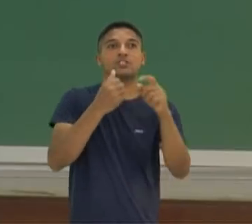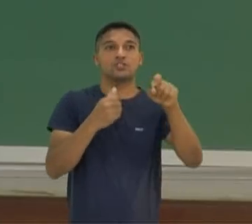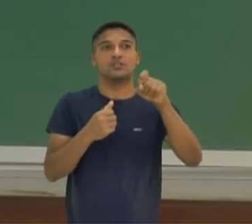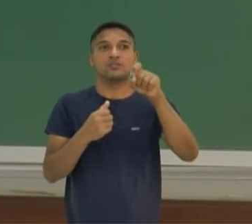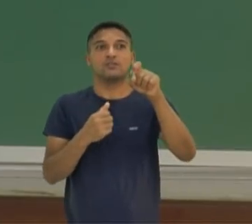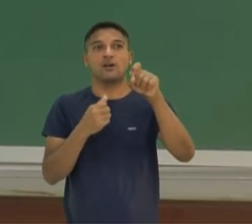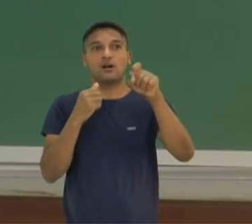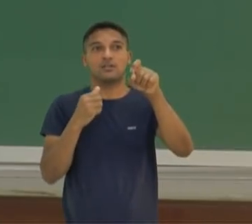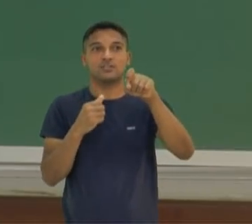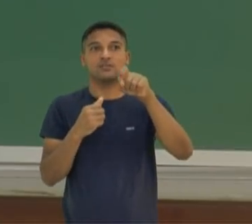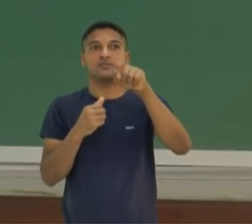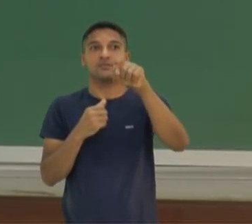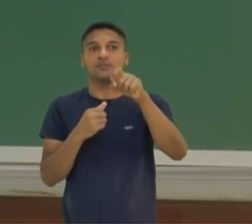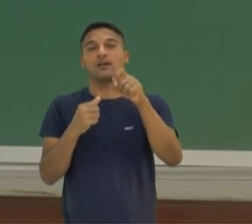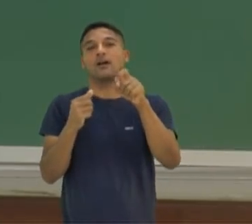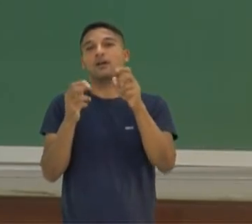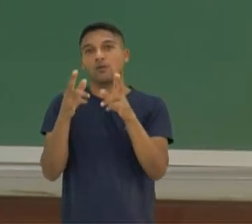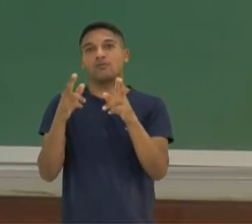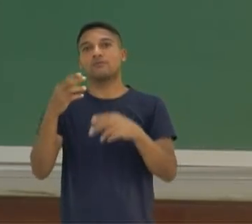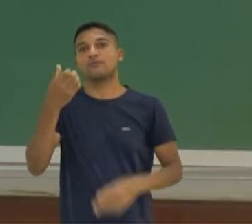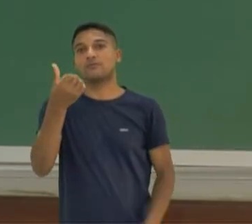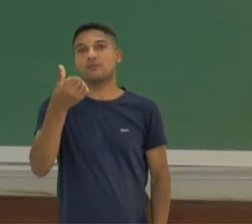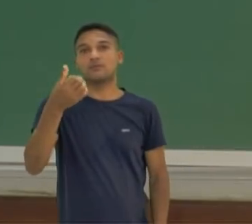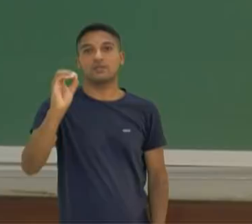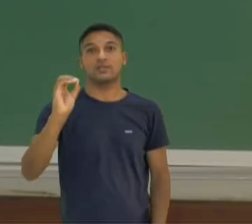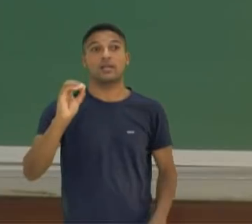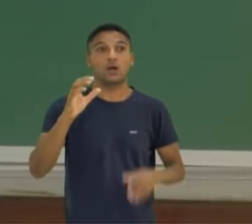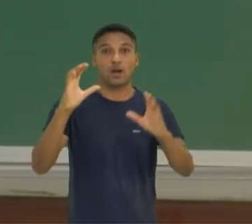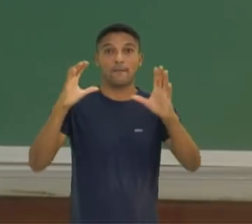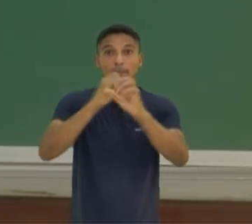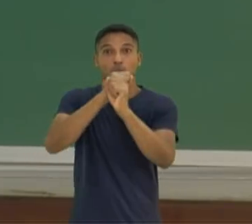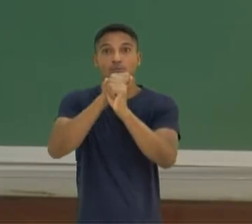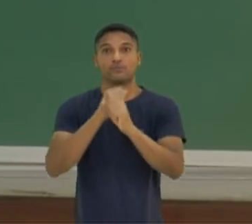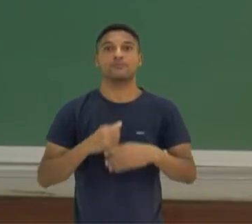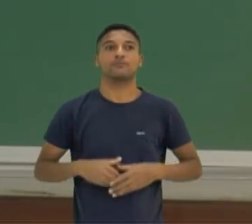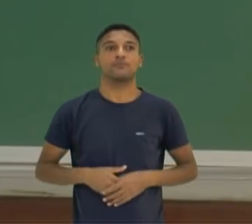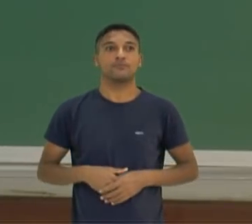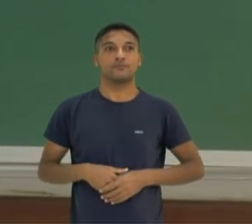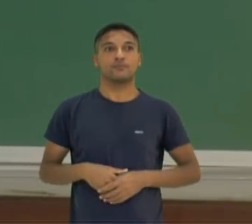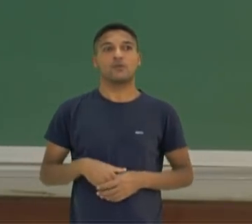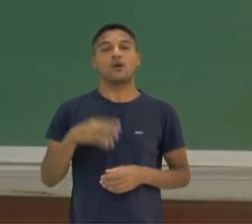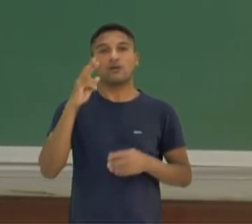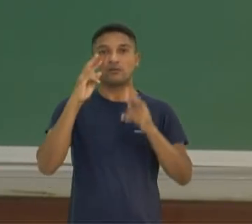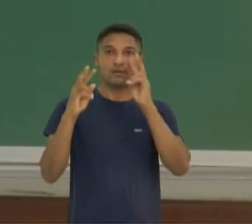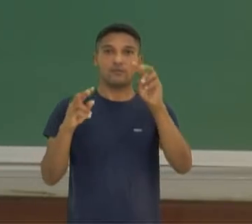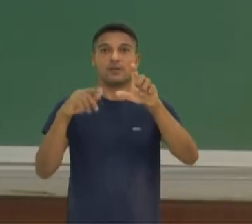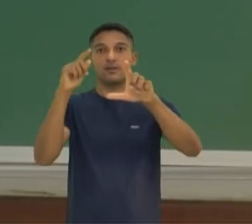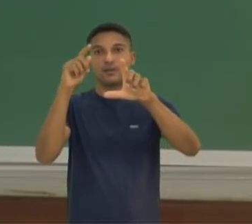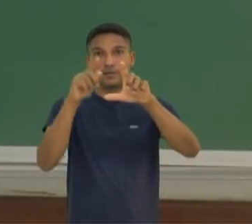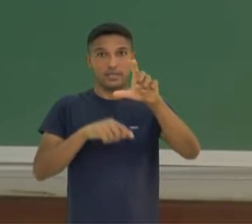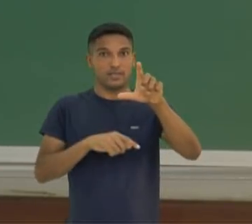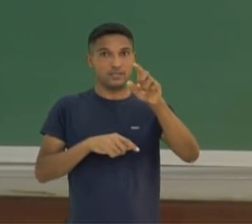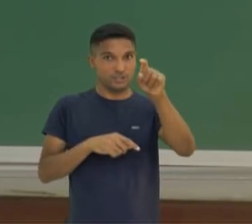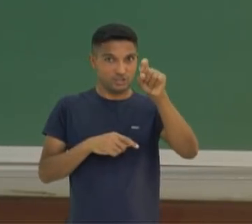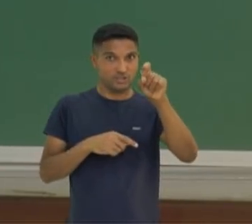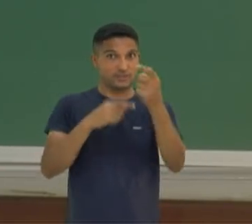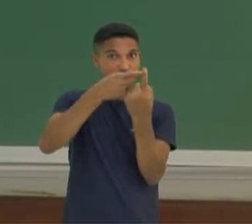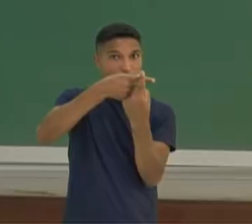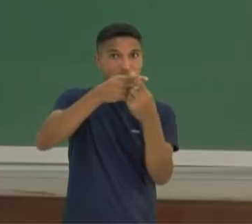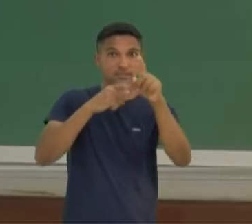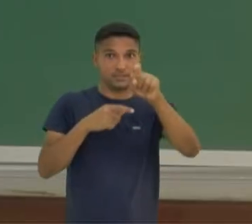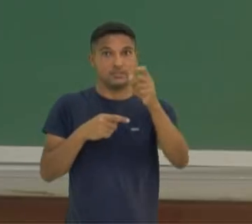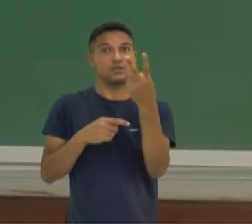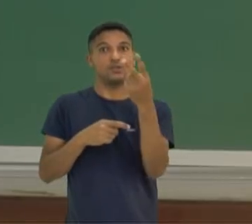60. Vamos juntar tudo que nós conseguimos. Então, vamos juntar as letras aqui. X mais X,